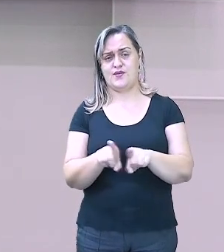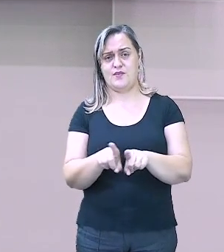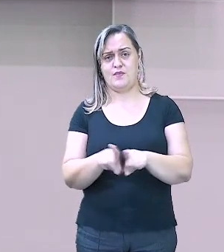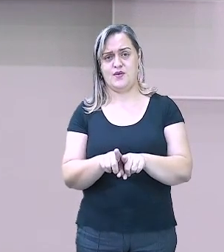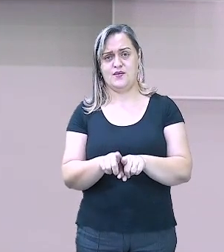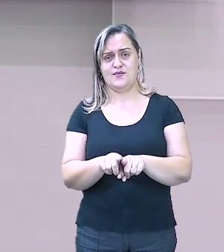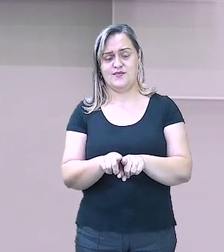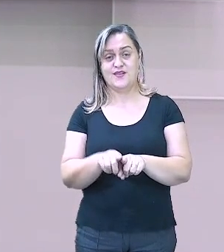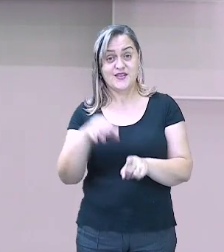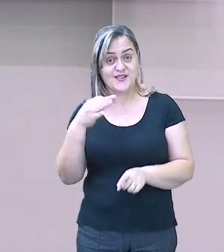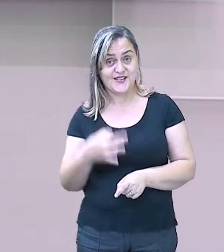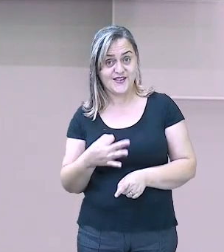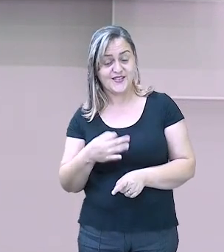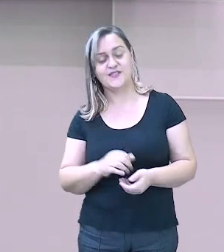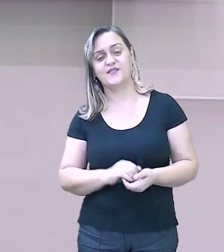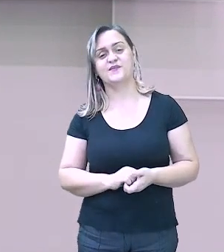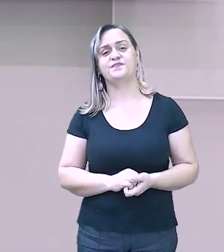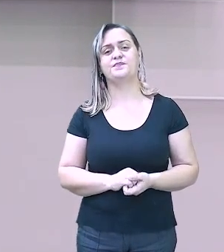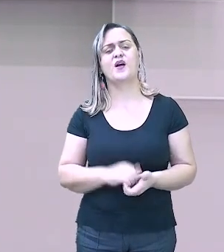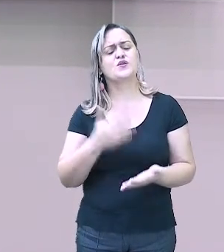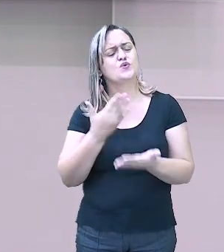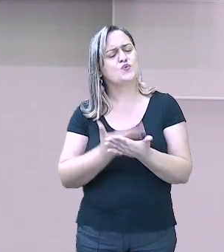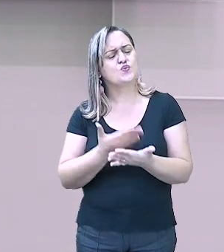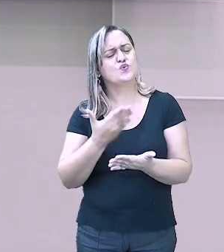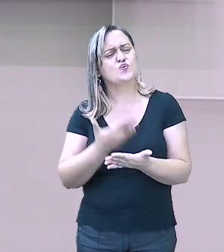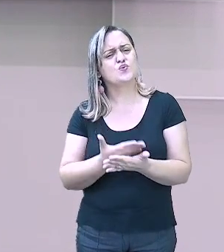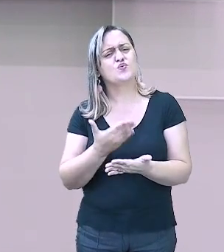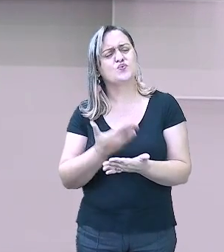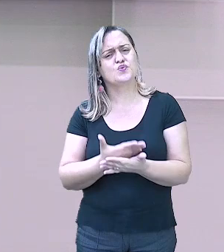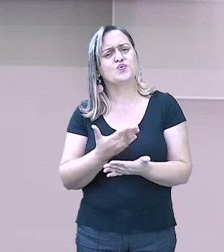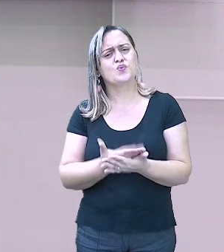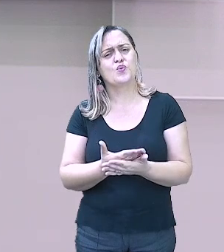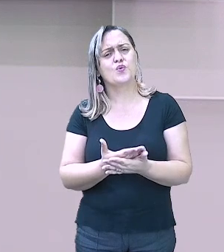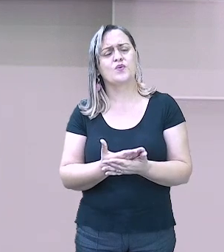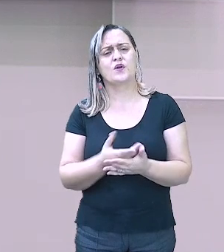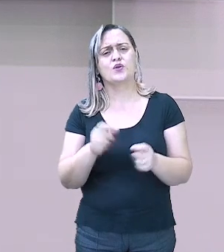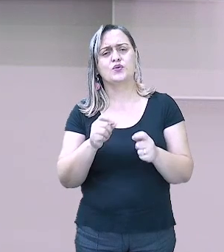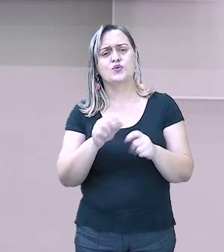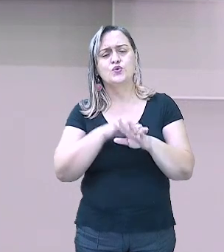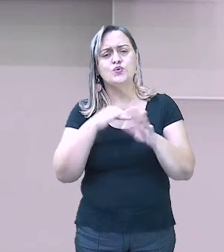as notificações. Estudem,